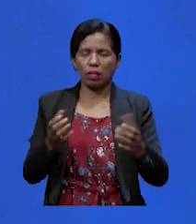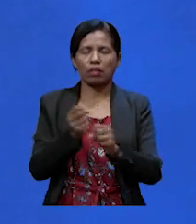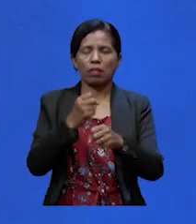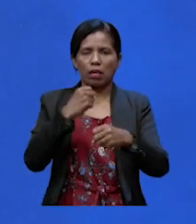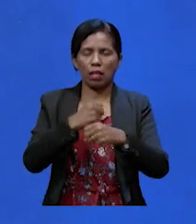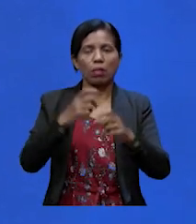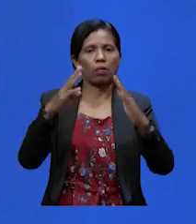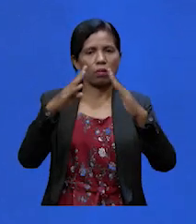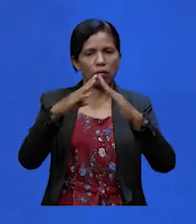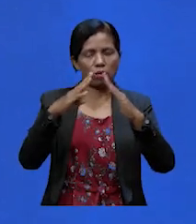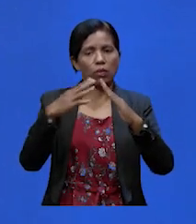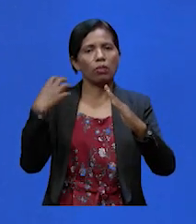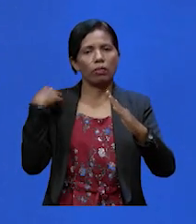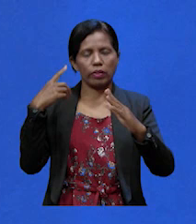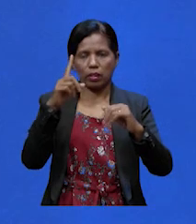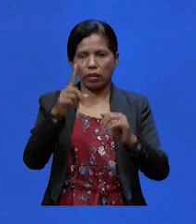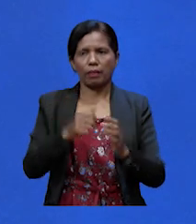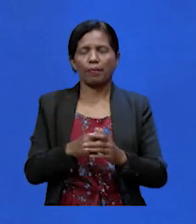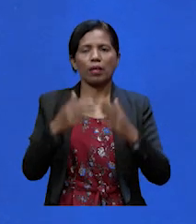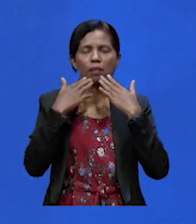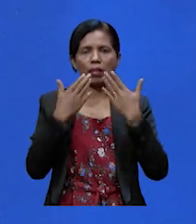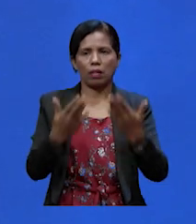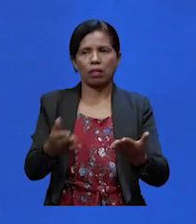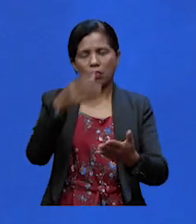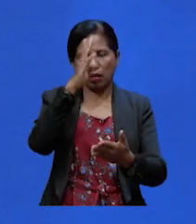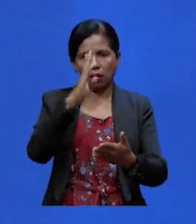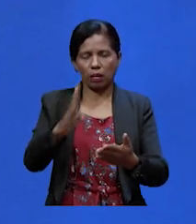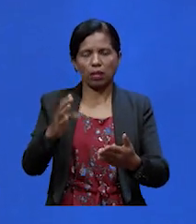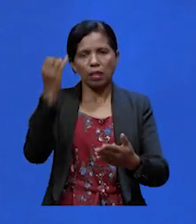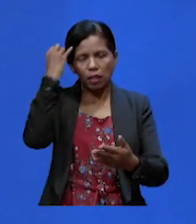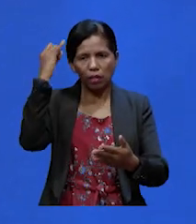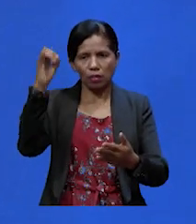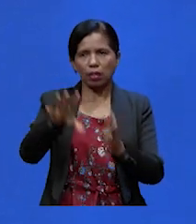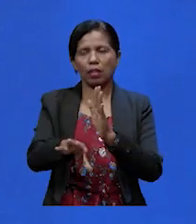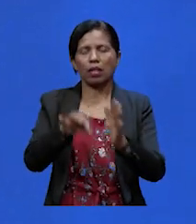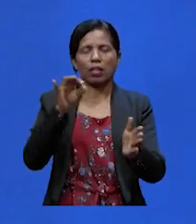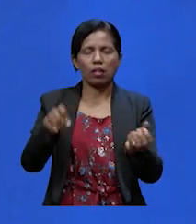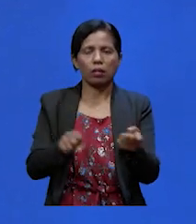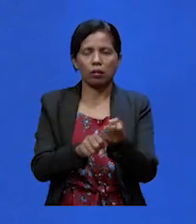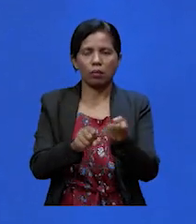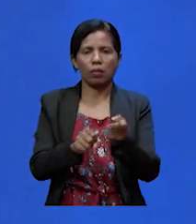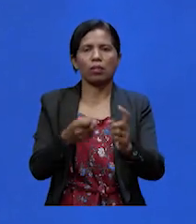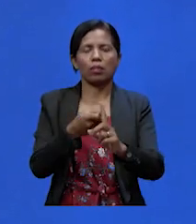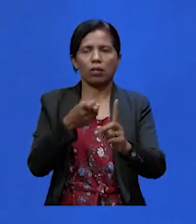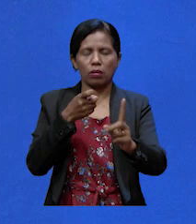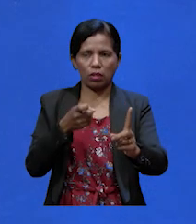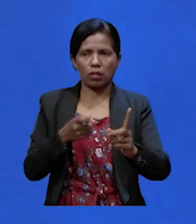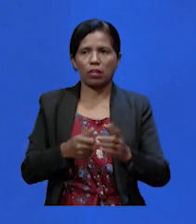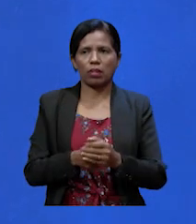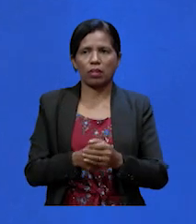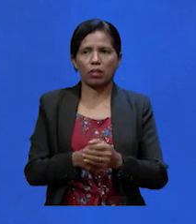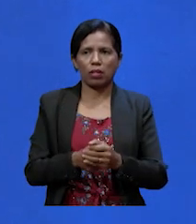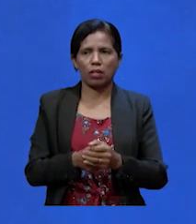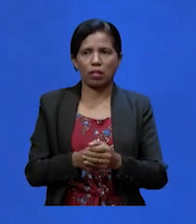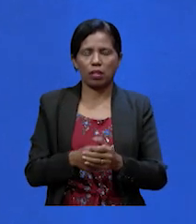tida Agradece ba Maroma, ideia sirakne, heta na apresiação no suporta a Rusi de la